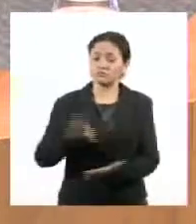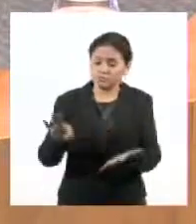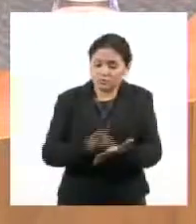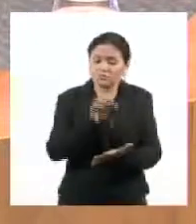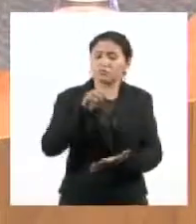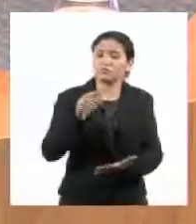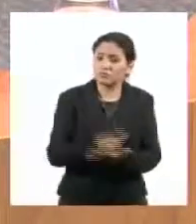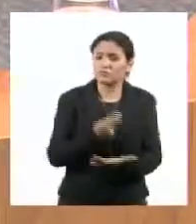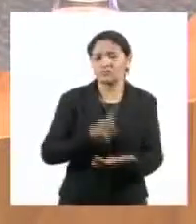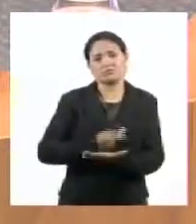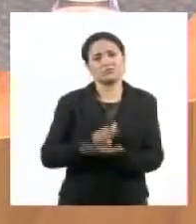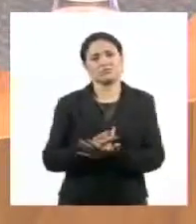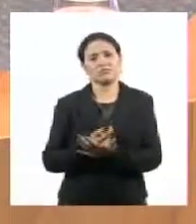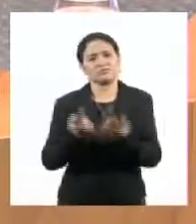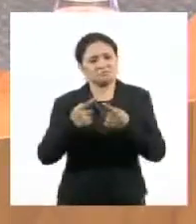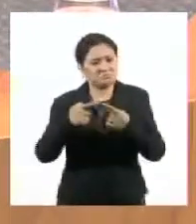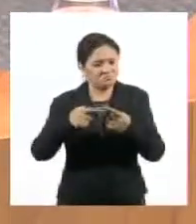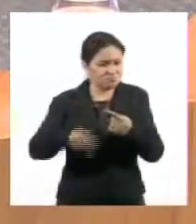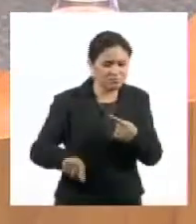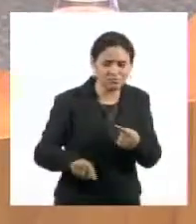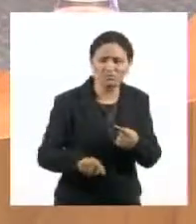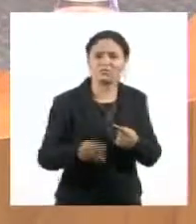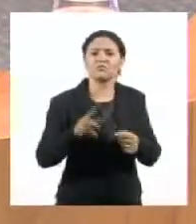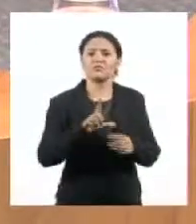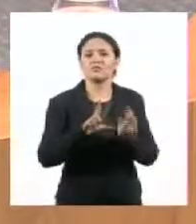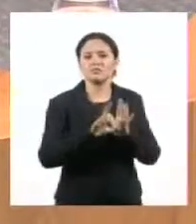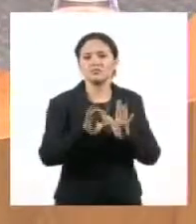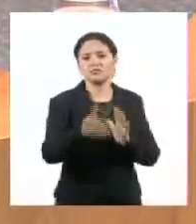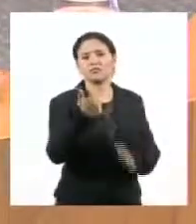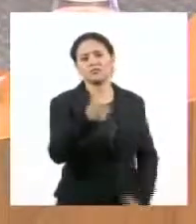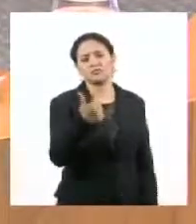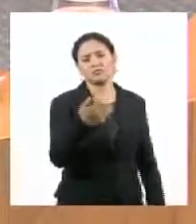a Lei 11.445, que é uma lei federal,